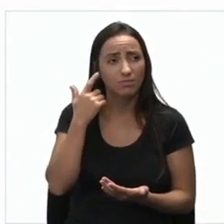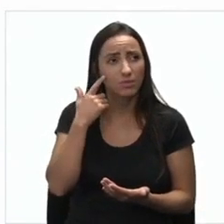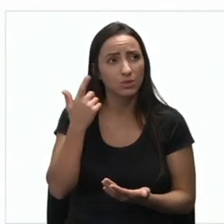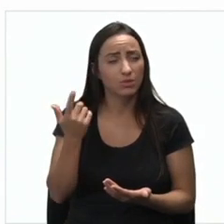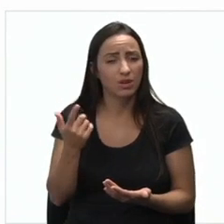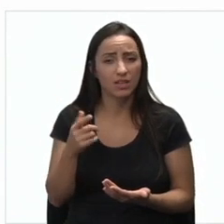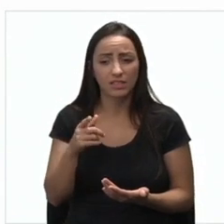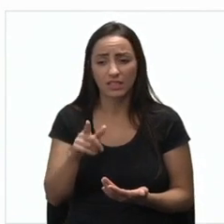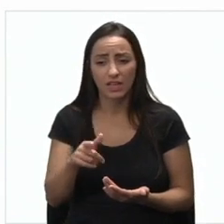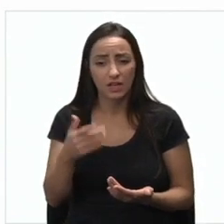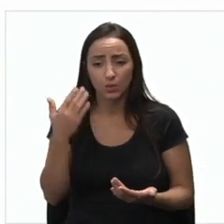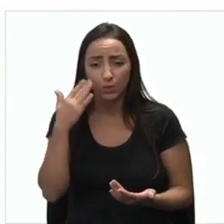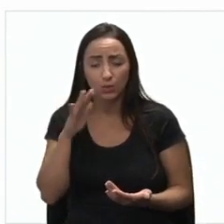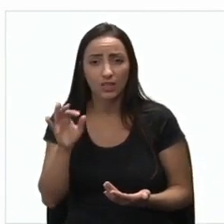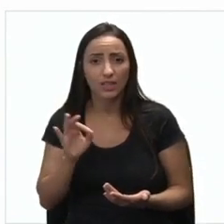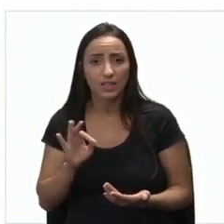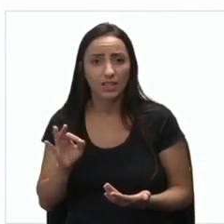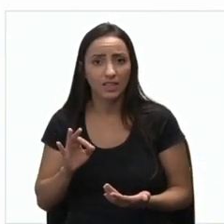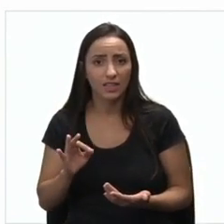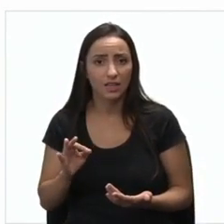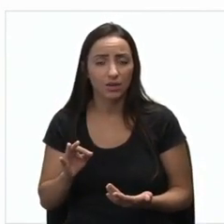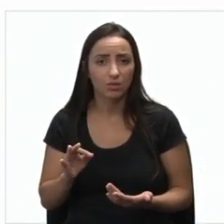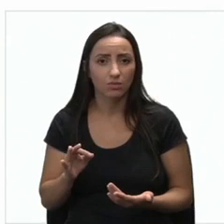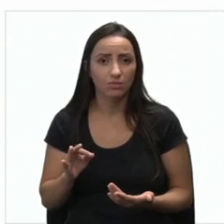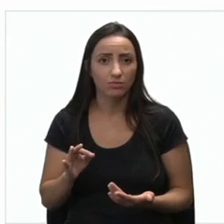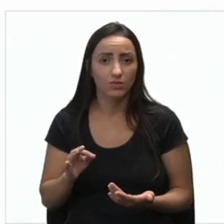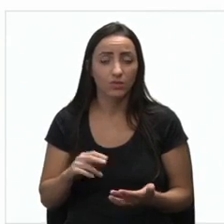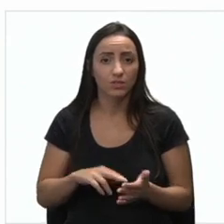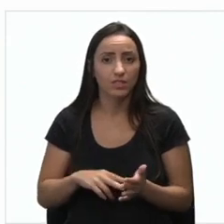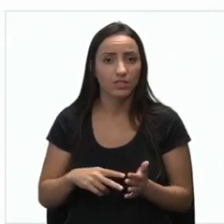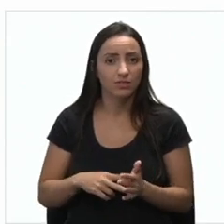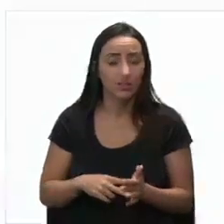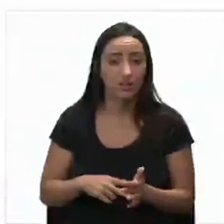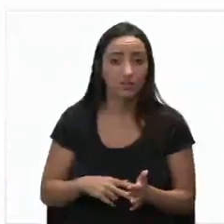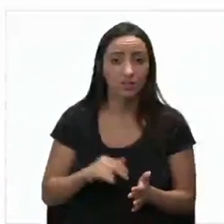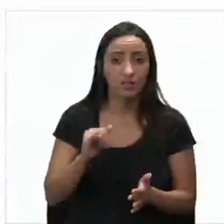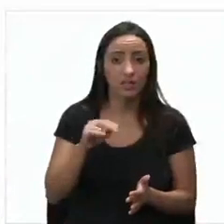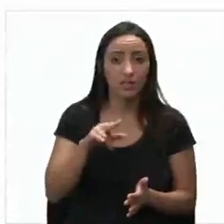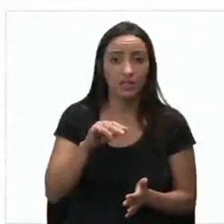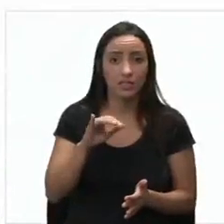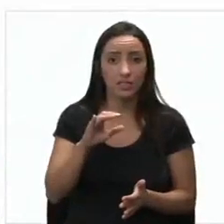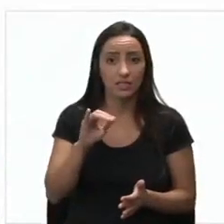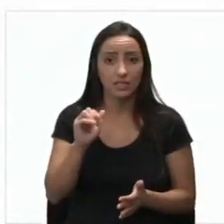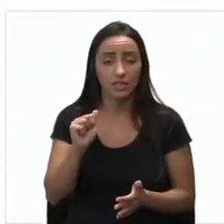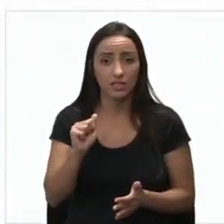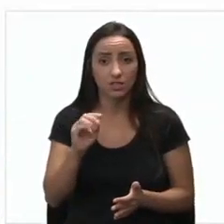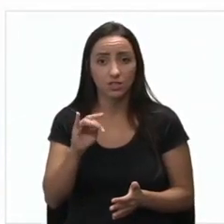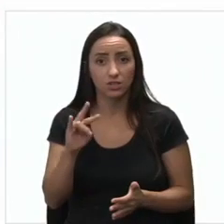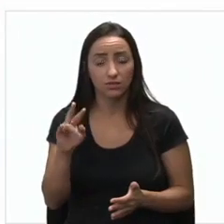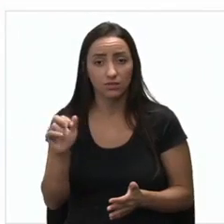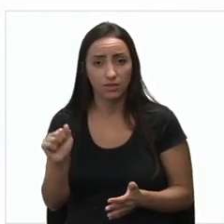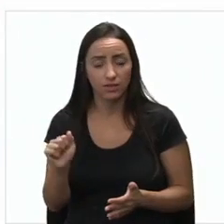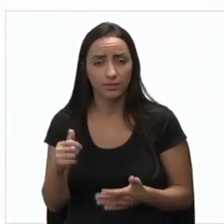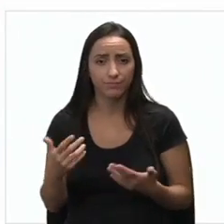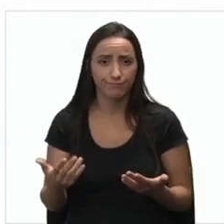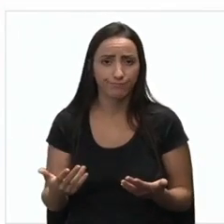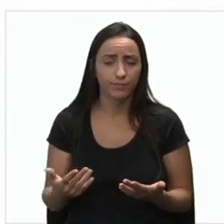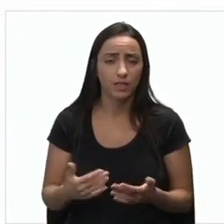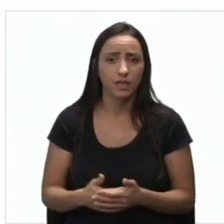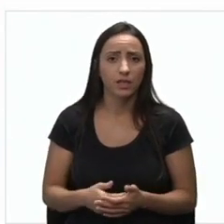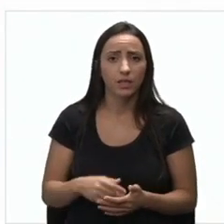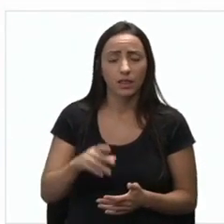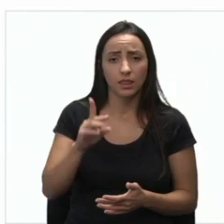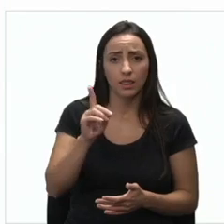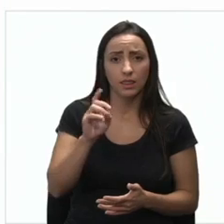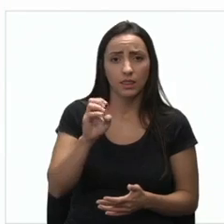de iniciativa e proatividade. Então, além da Débora ter sofrido esse terrível acidente, né, 70% do